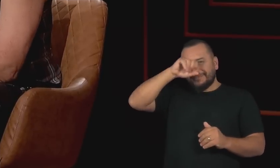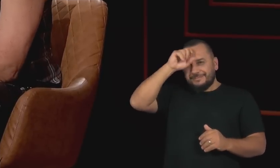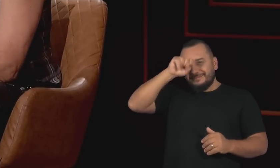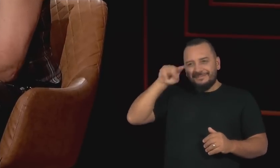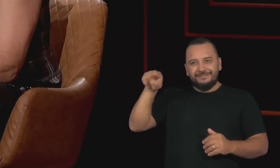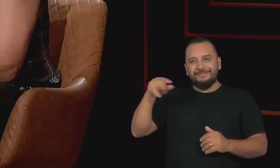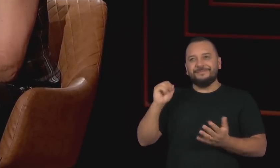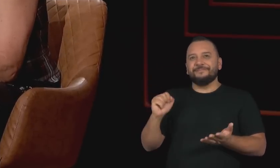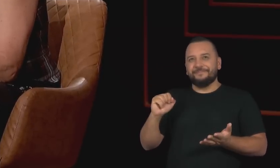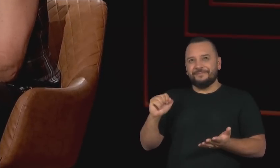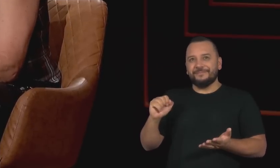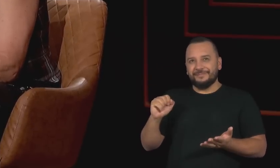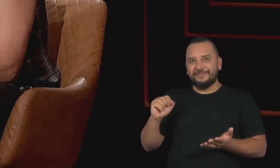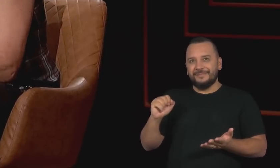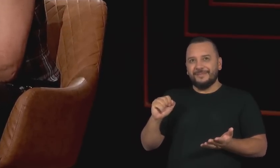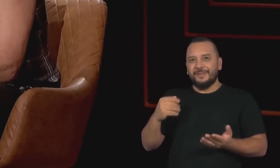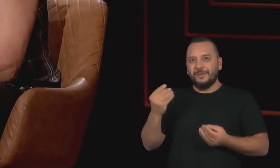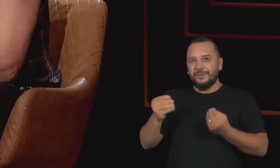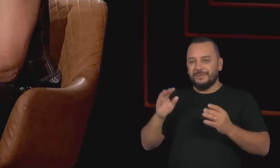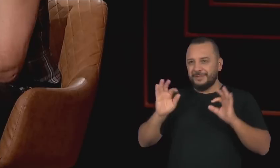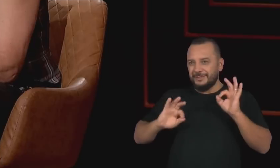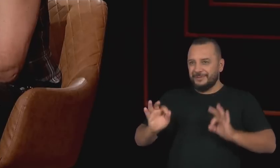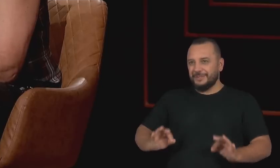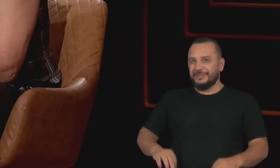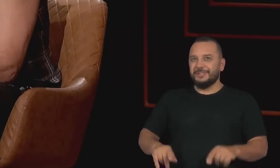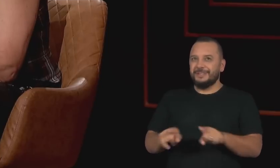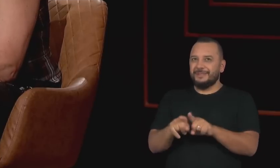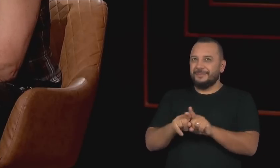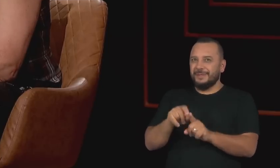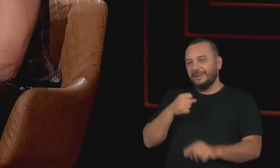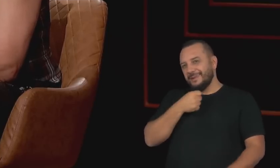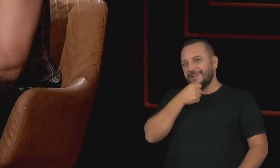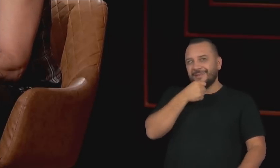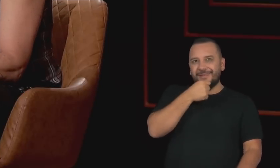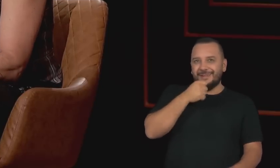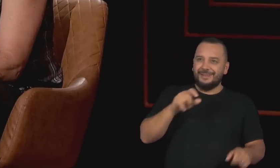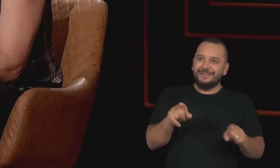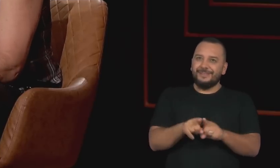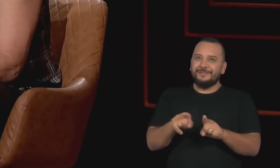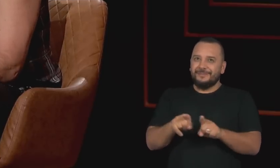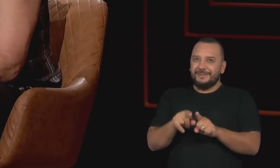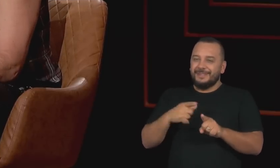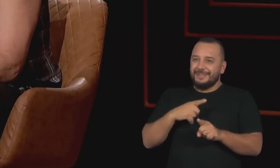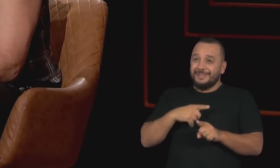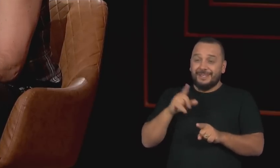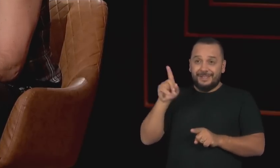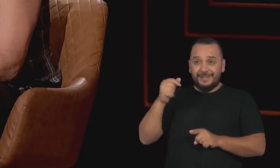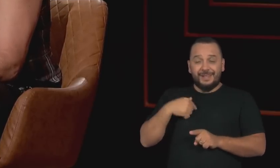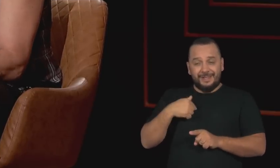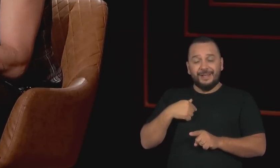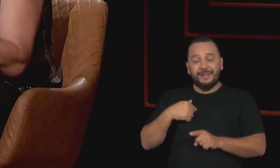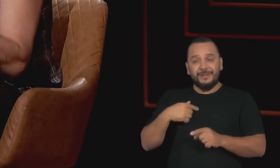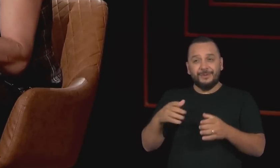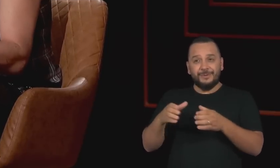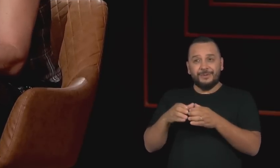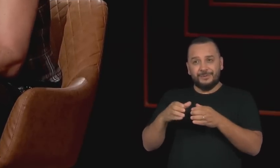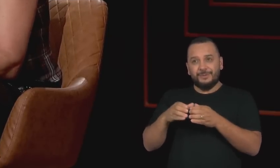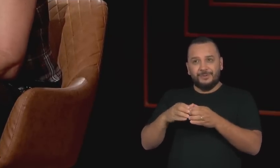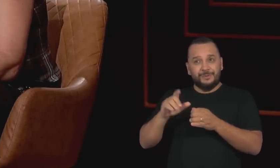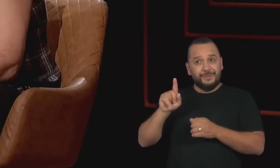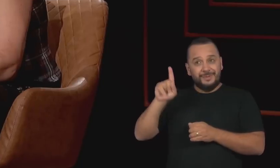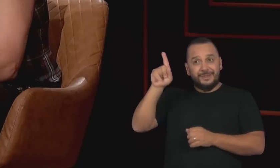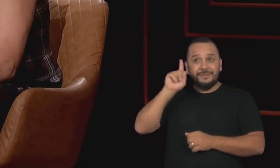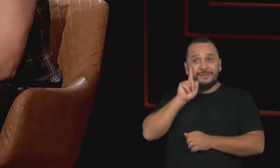tive, assim, desde a minha forma de se vestir, de como cantar também, porque o som do Cycle 69 era